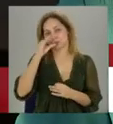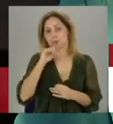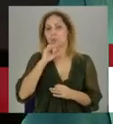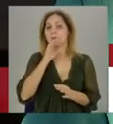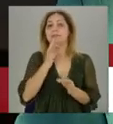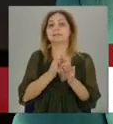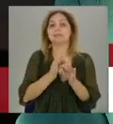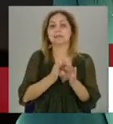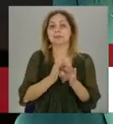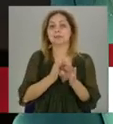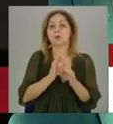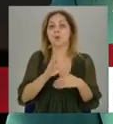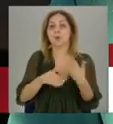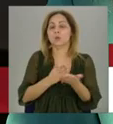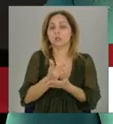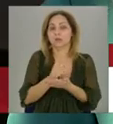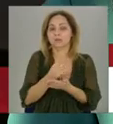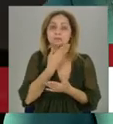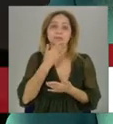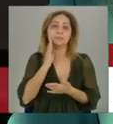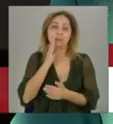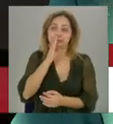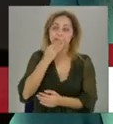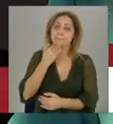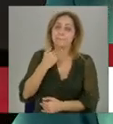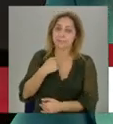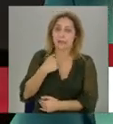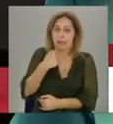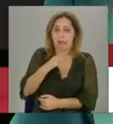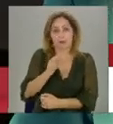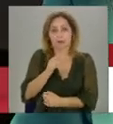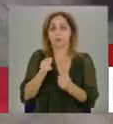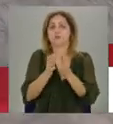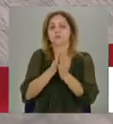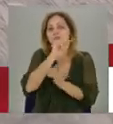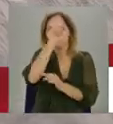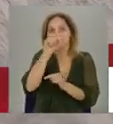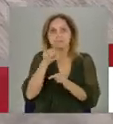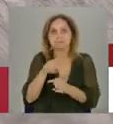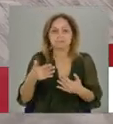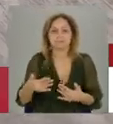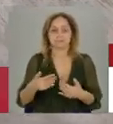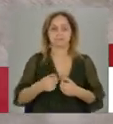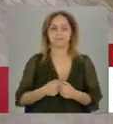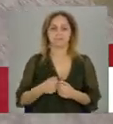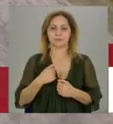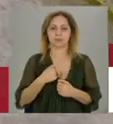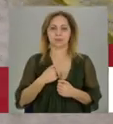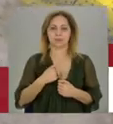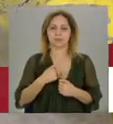não conseguirmos a quebra de encomendas for tal, não. É tudo um ponto de interrogação nesta altura. É uma coisa que a gente fica